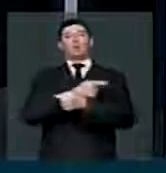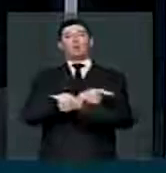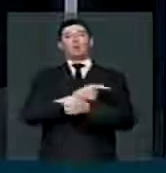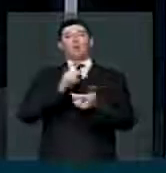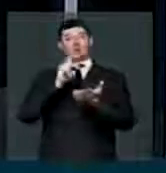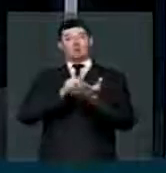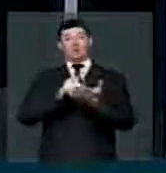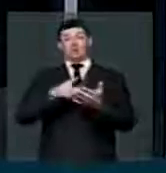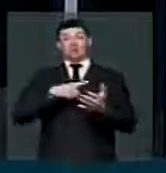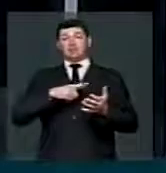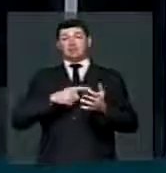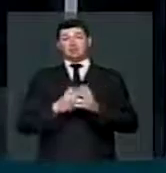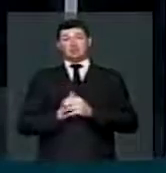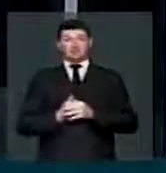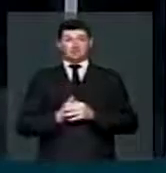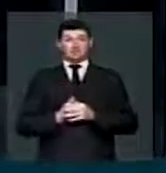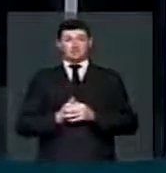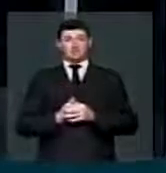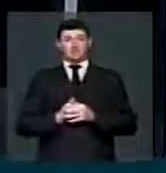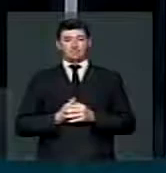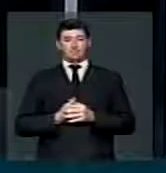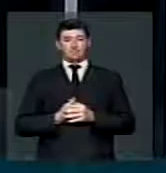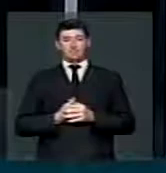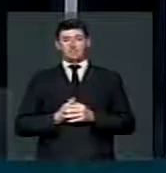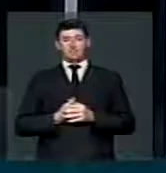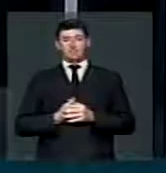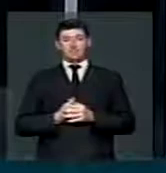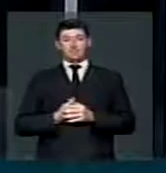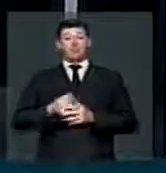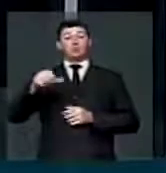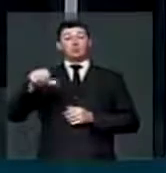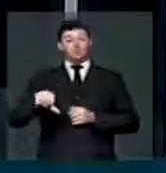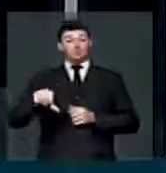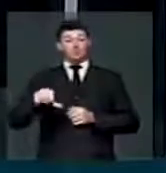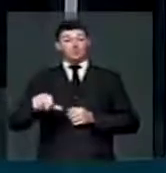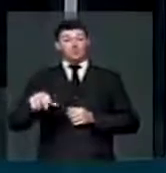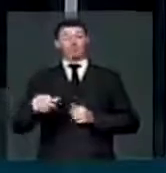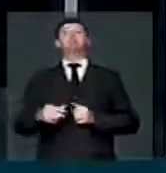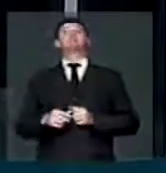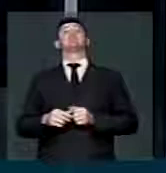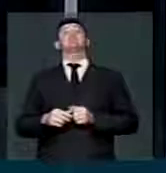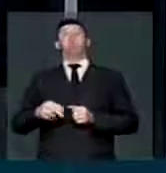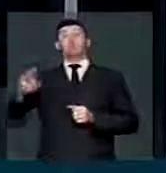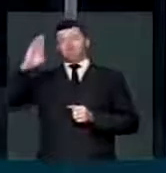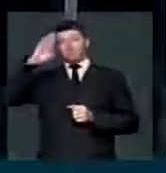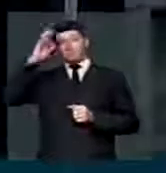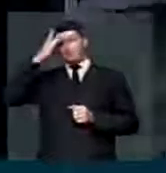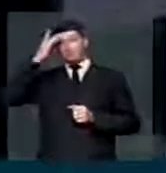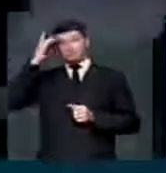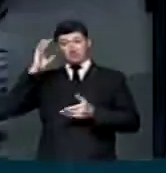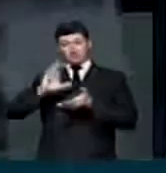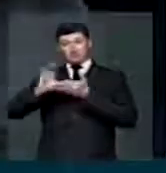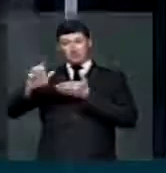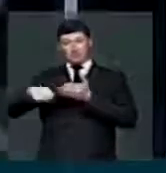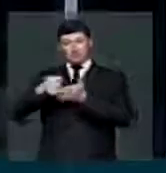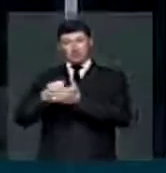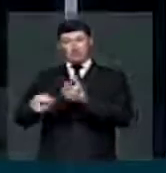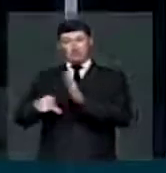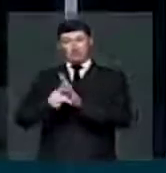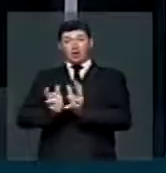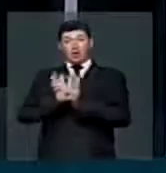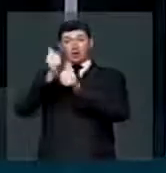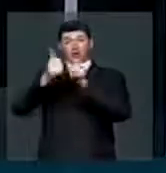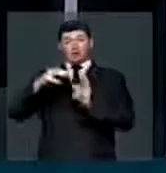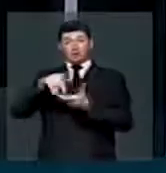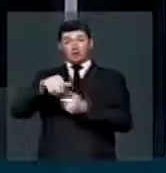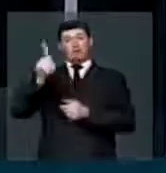na vida real existe no nosso país. Ao ponto, senhor presidente, que um dos principais patrocinadores da própria Copa do Mundo no